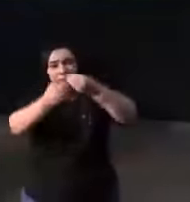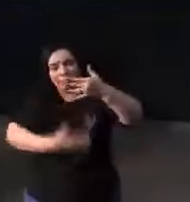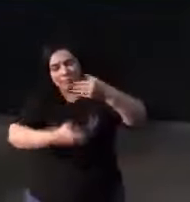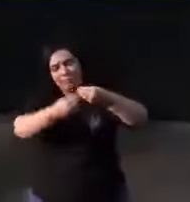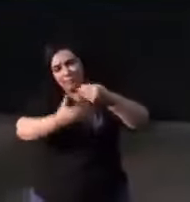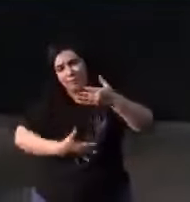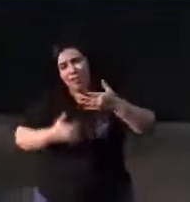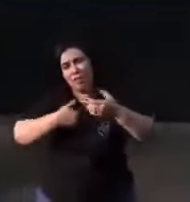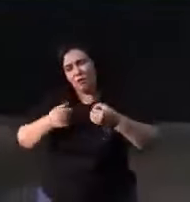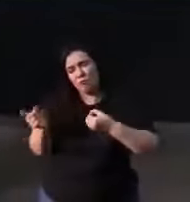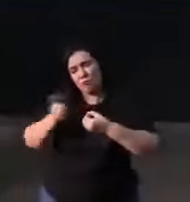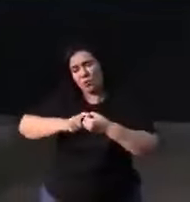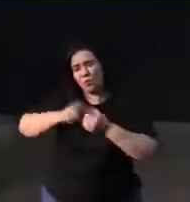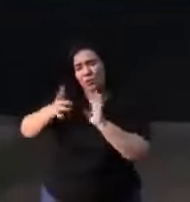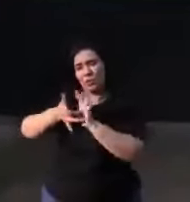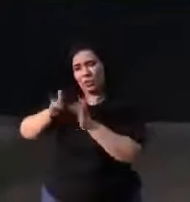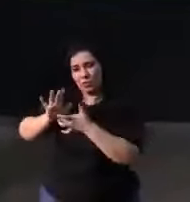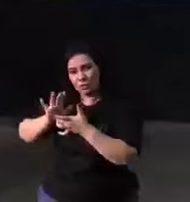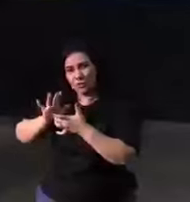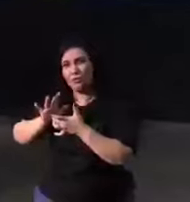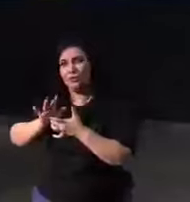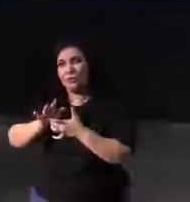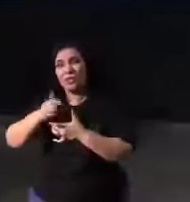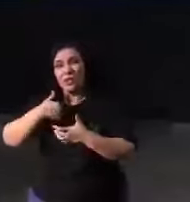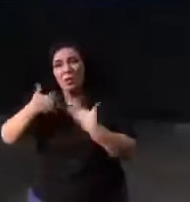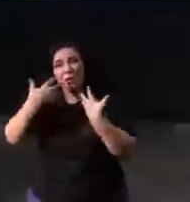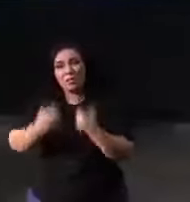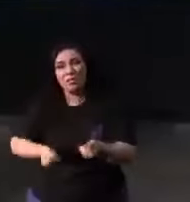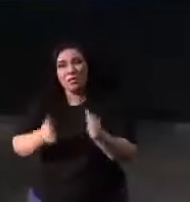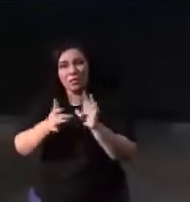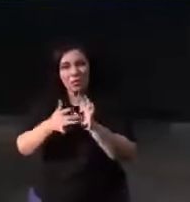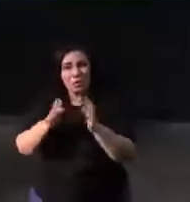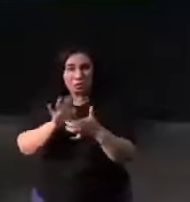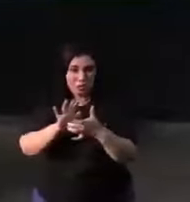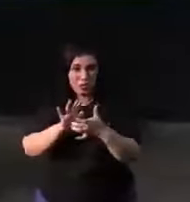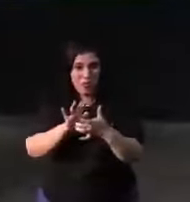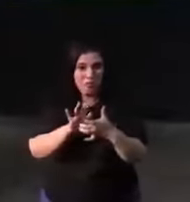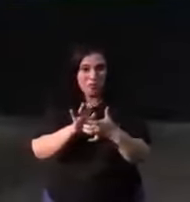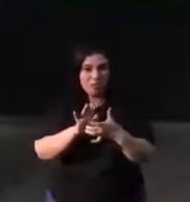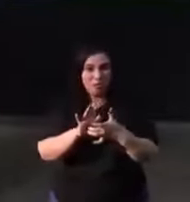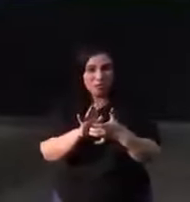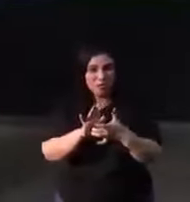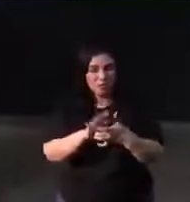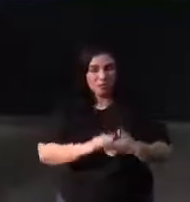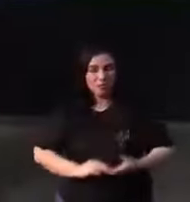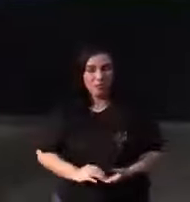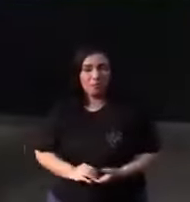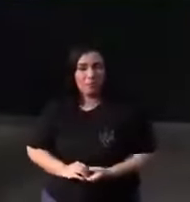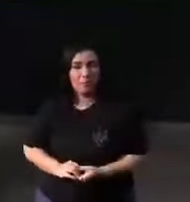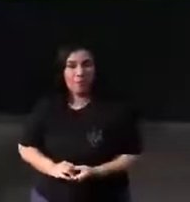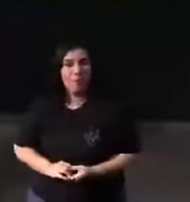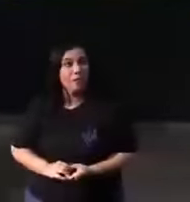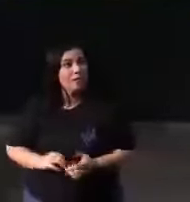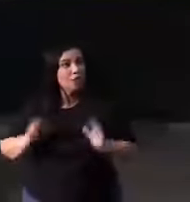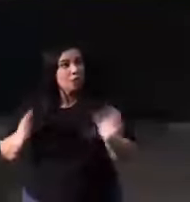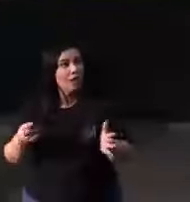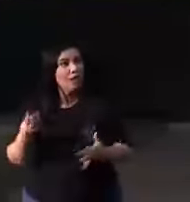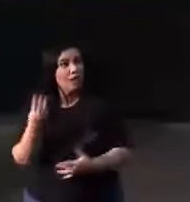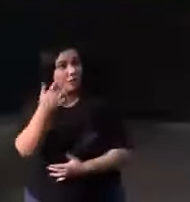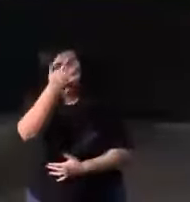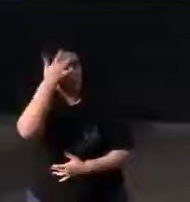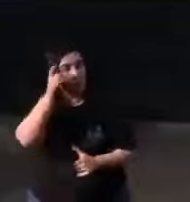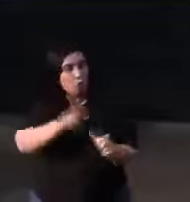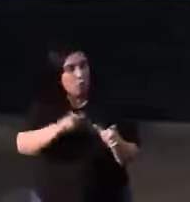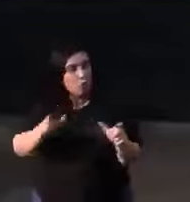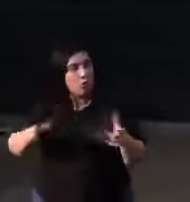escreva: estou voltando para Jesus, eu estou aceitando a Jesus pela primeira vez em minha vida. Nós já temos 3 pessoas conosco